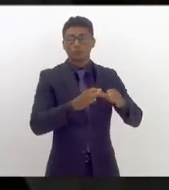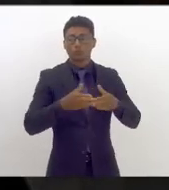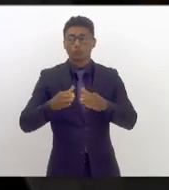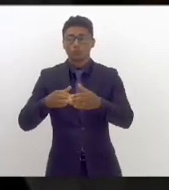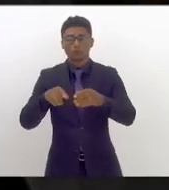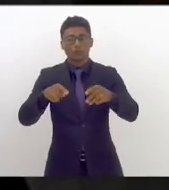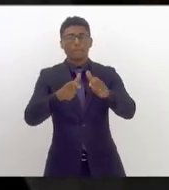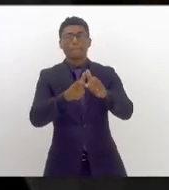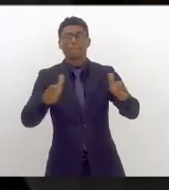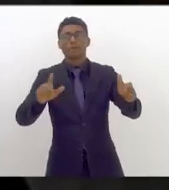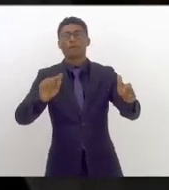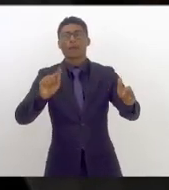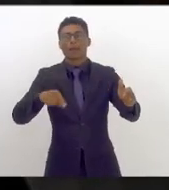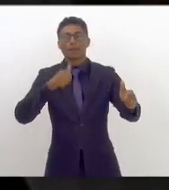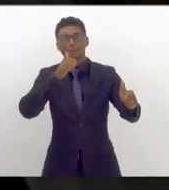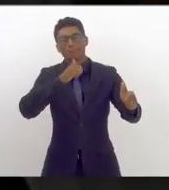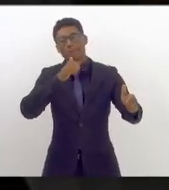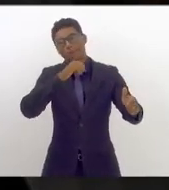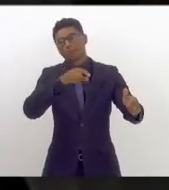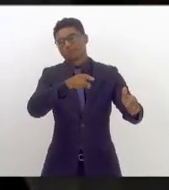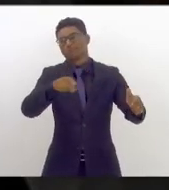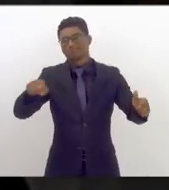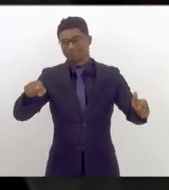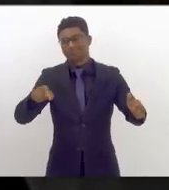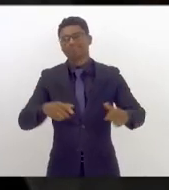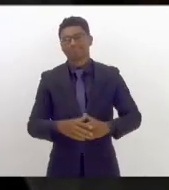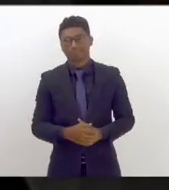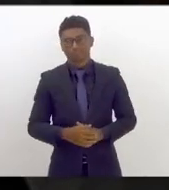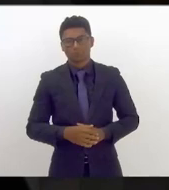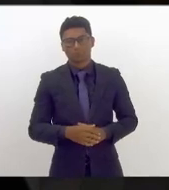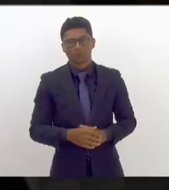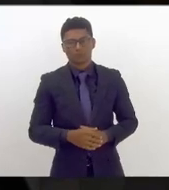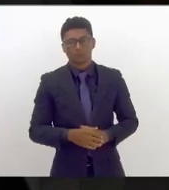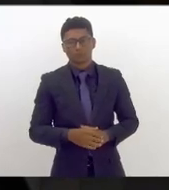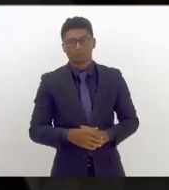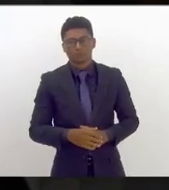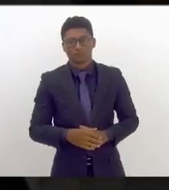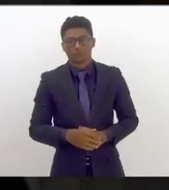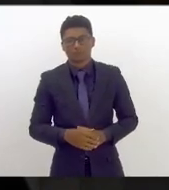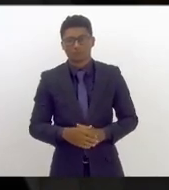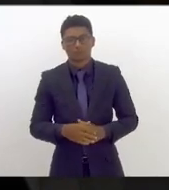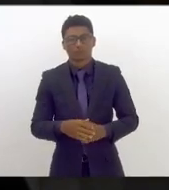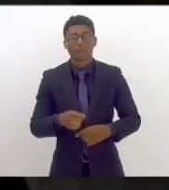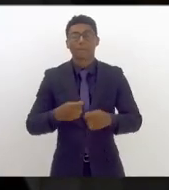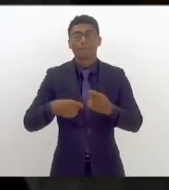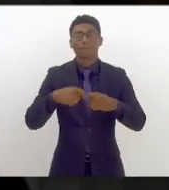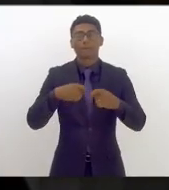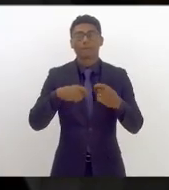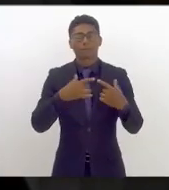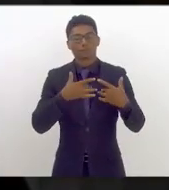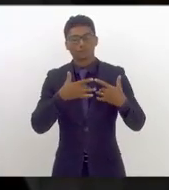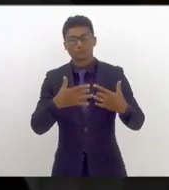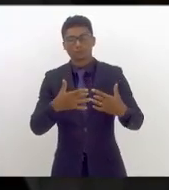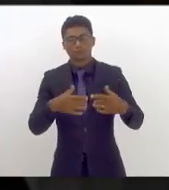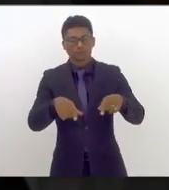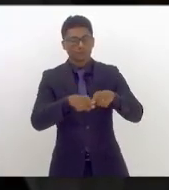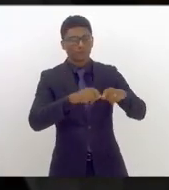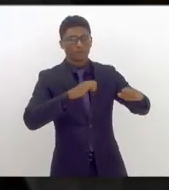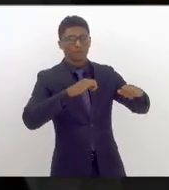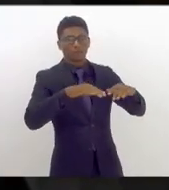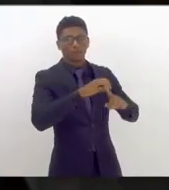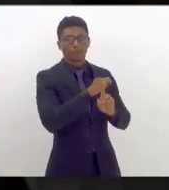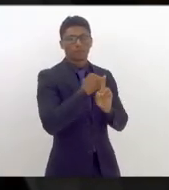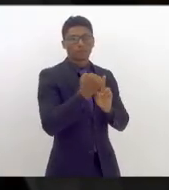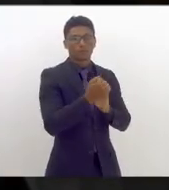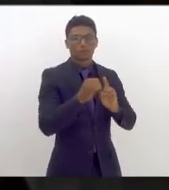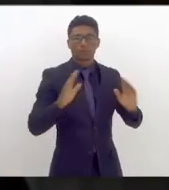é? As mulheres hegemonizam, protagonizam os coletivos empreendedores solidários, os movimentos sociais, os fóruns locais,